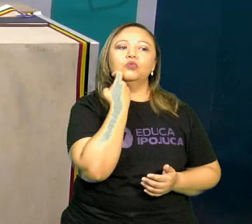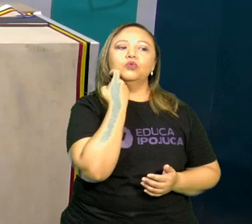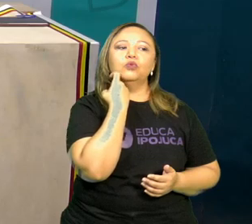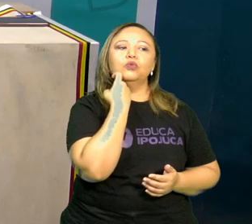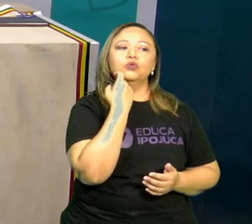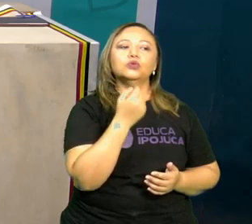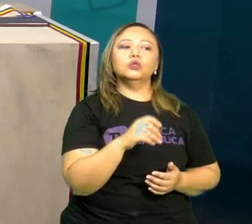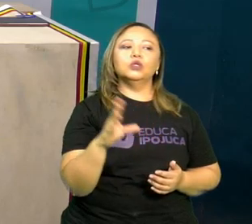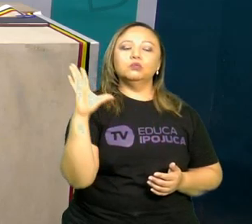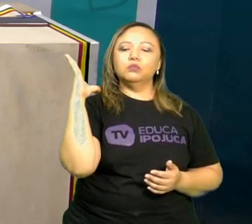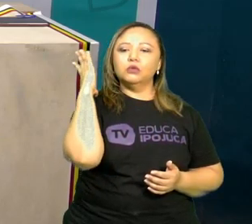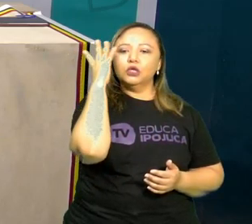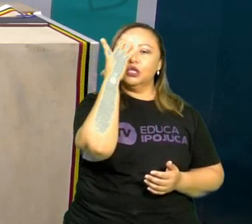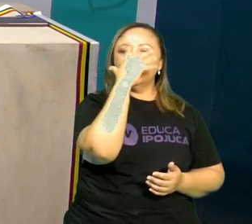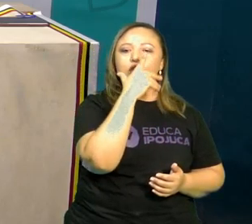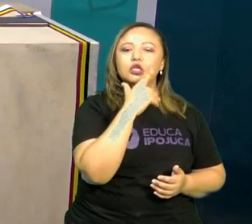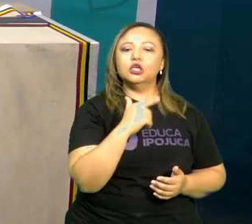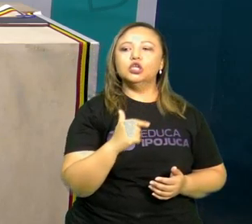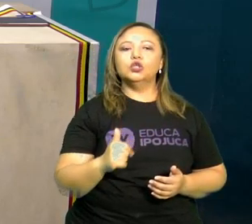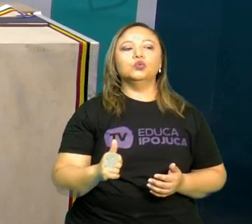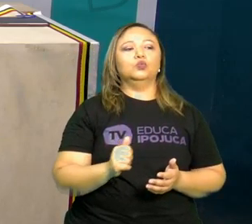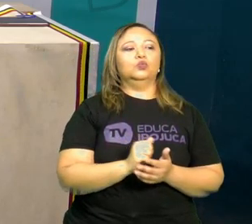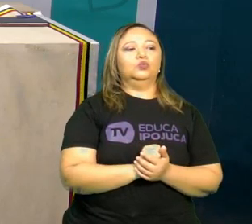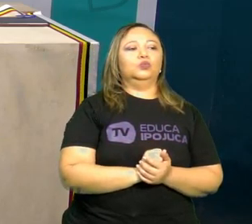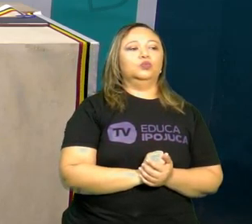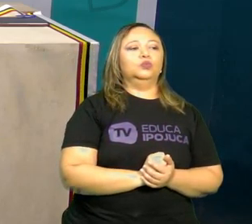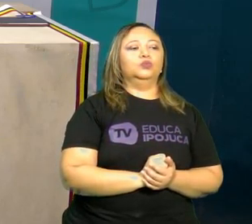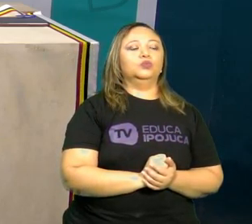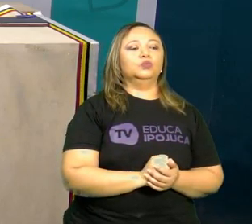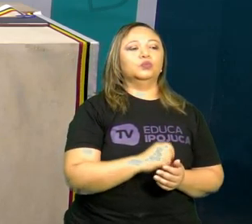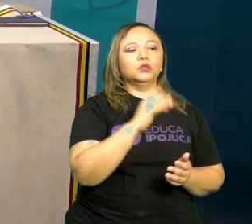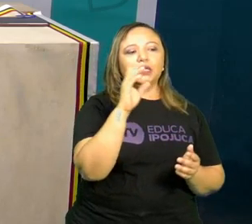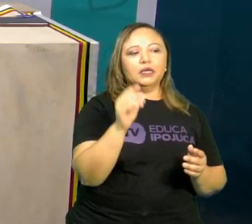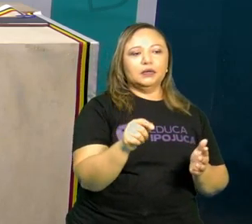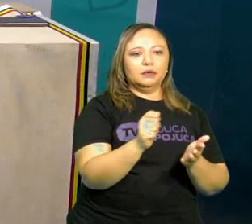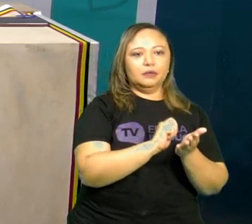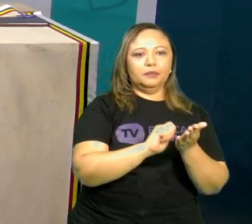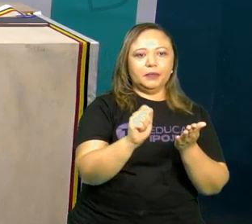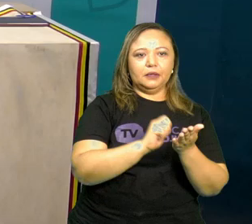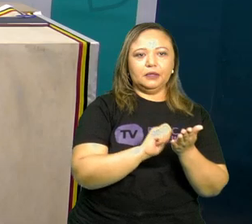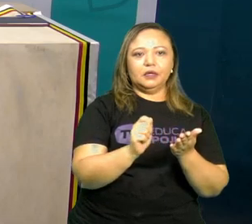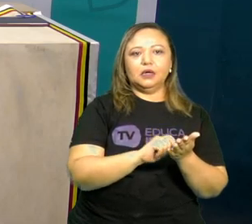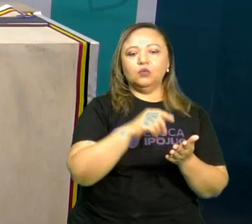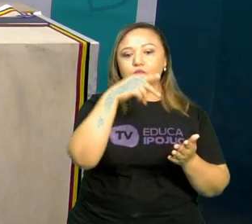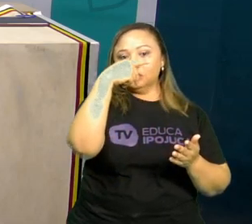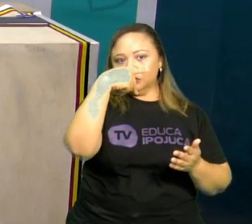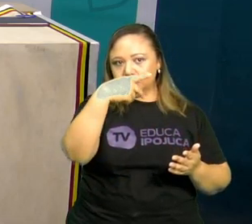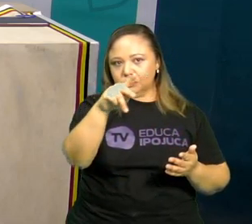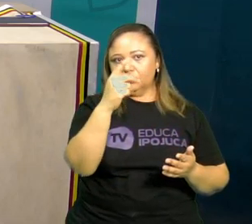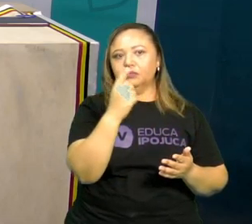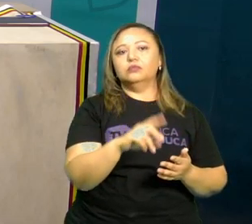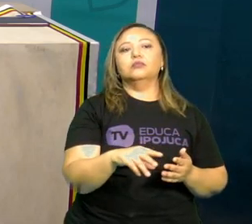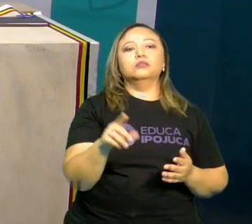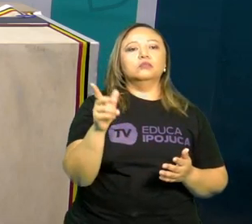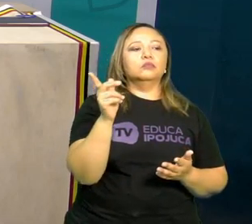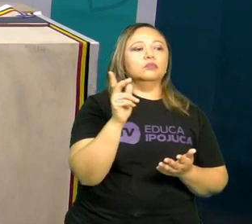é bem lindo e você vai pintar o seu peixinho